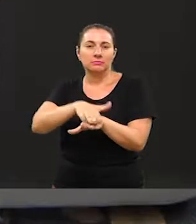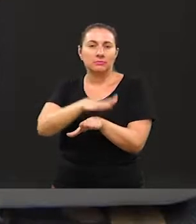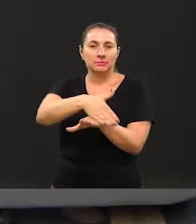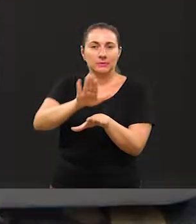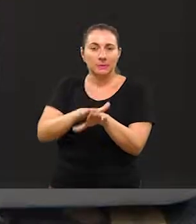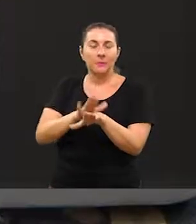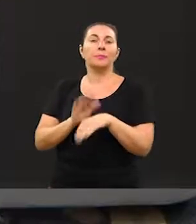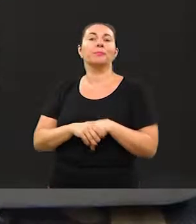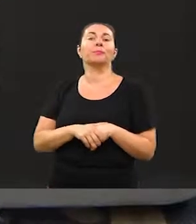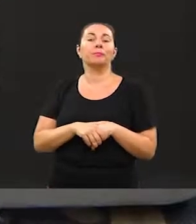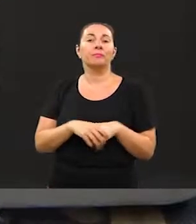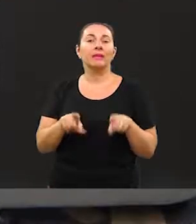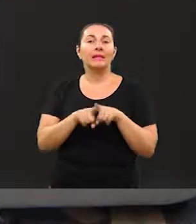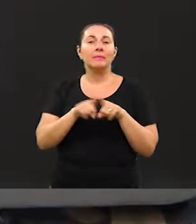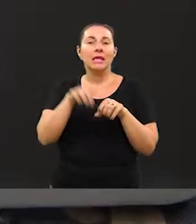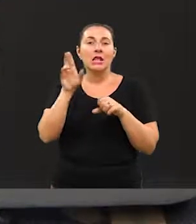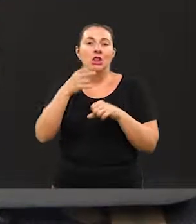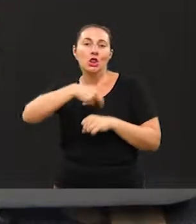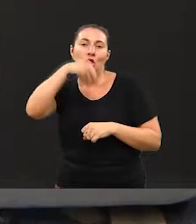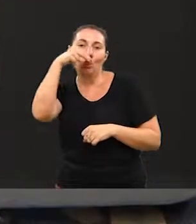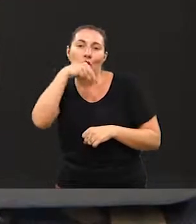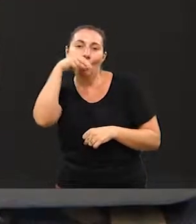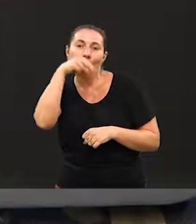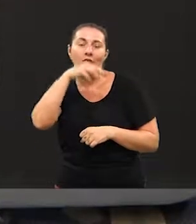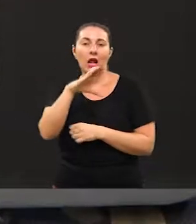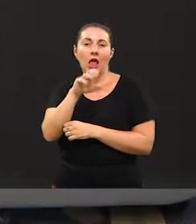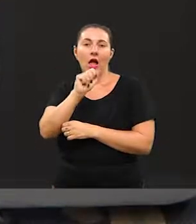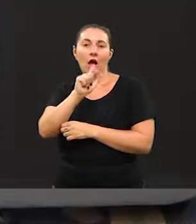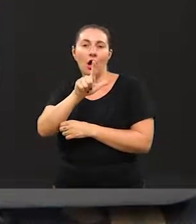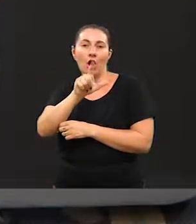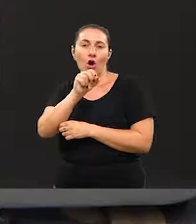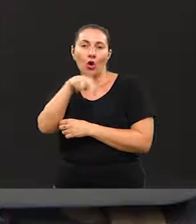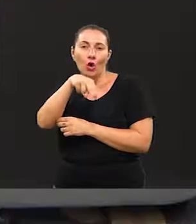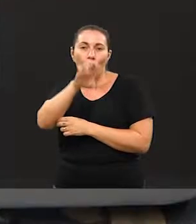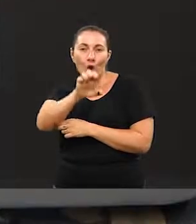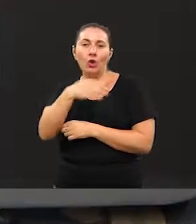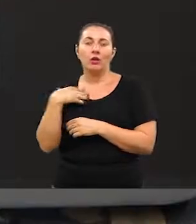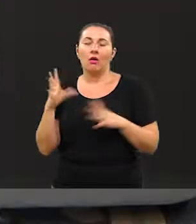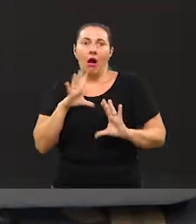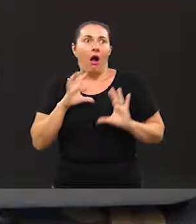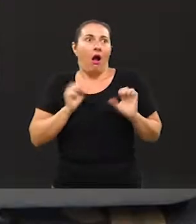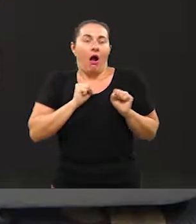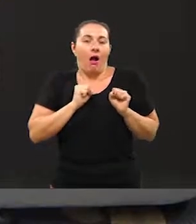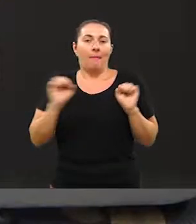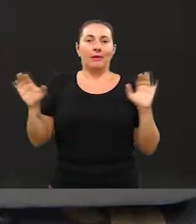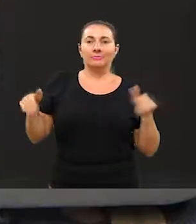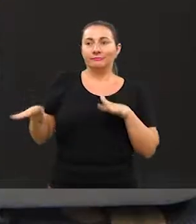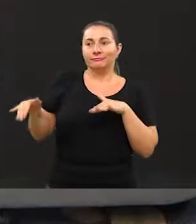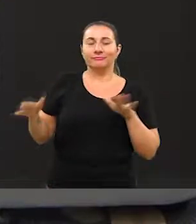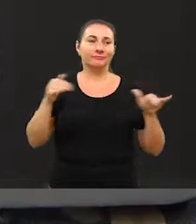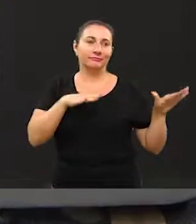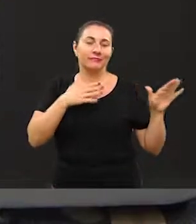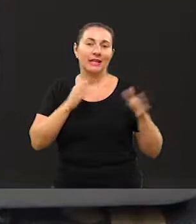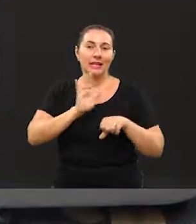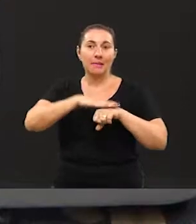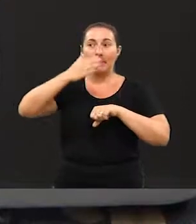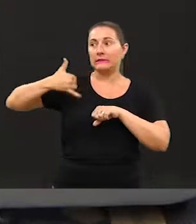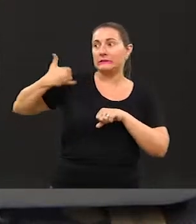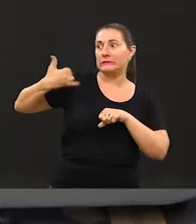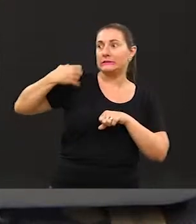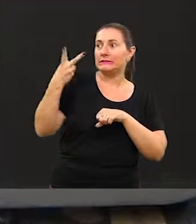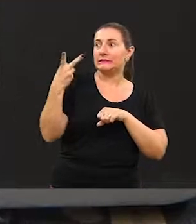conforme eu fui crescendo, mais naquela fase do clone, daí eu me apaixonei pela dança do ventre, mas eu era meio pequena ainda. Aham. E aí eu cheguei